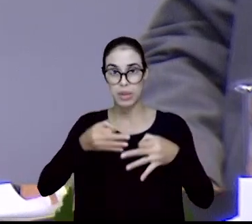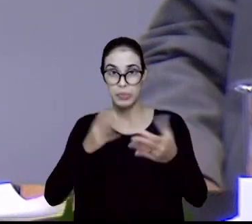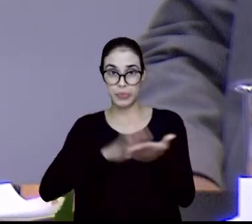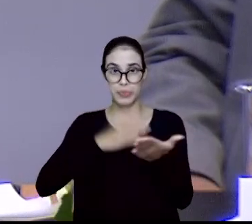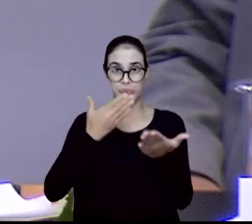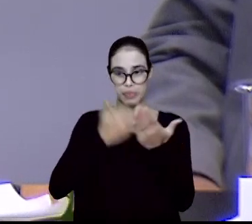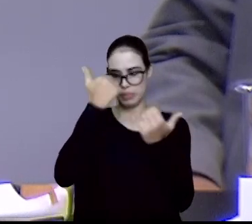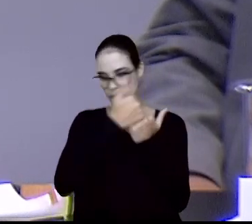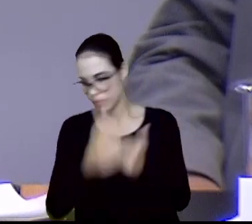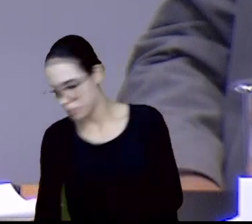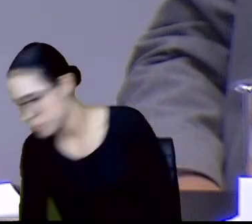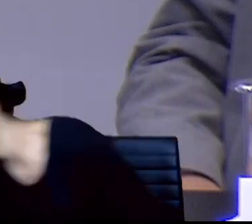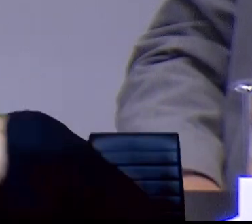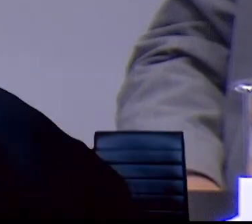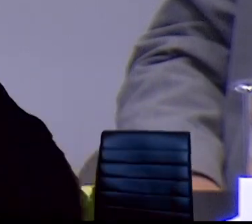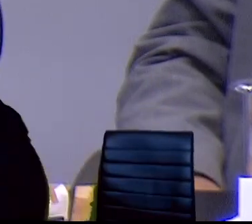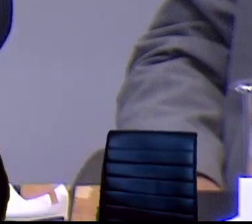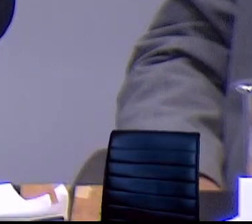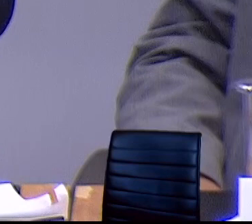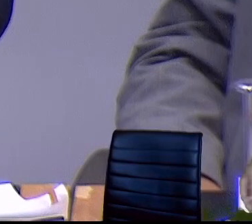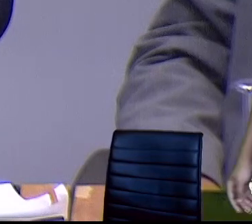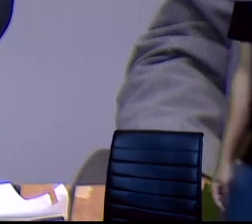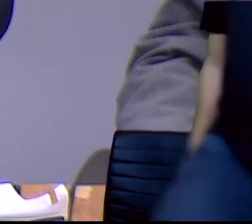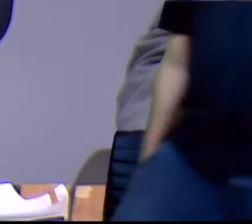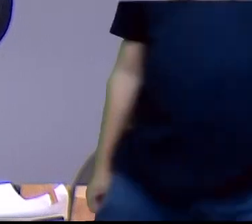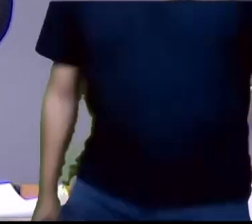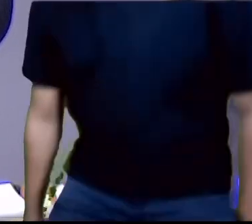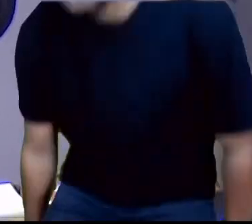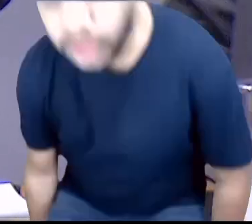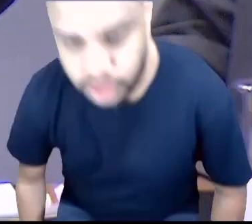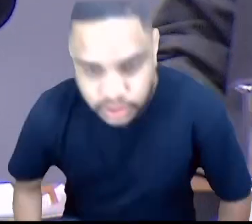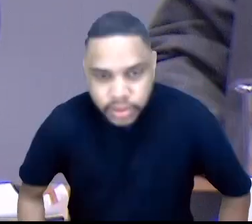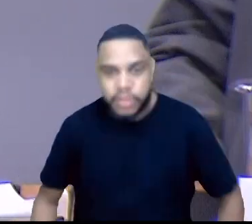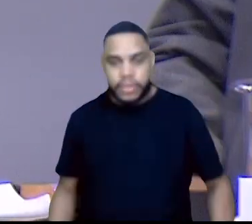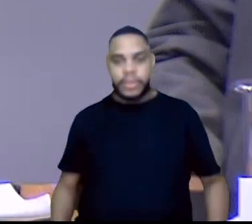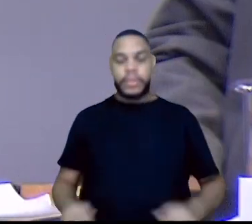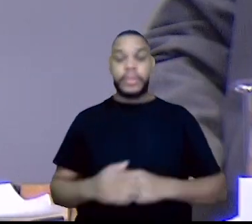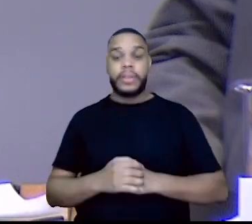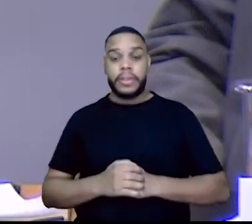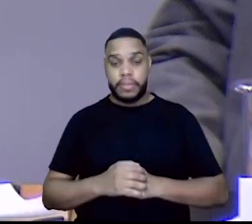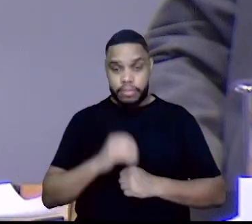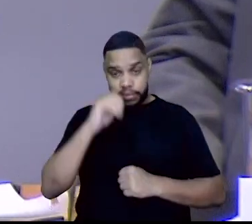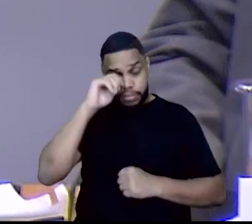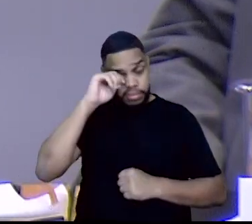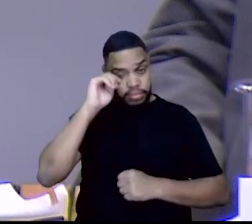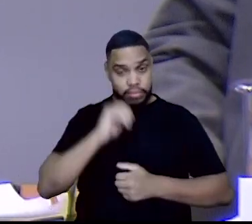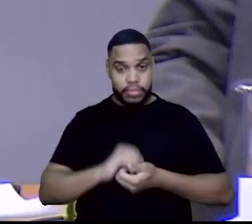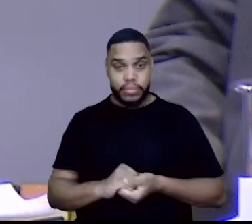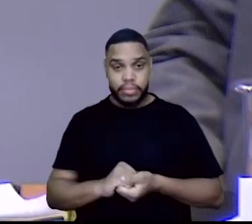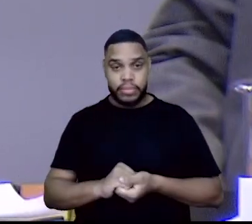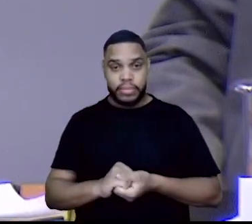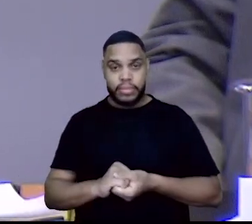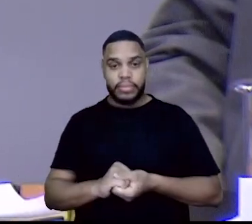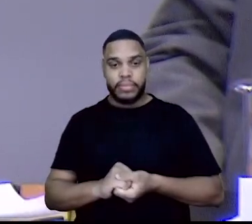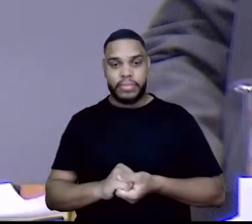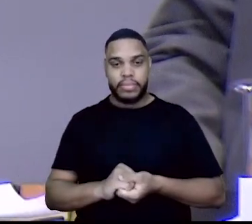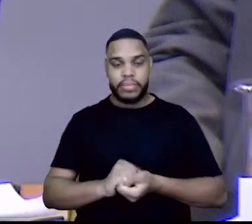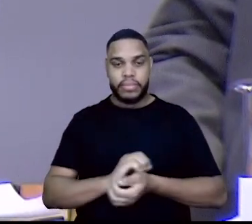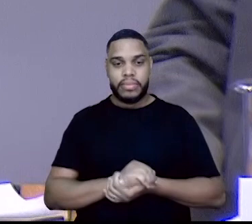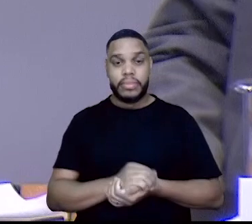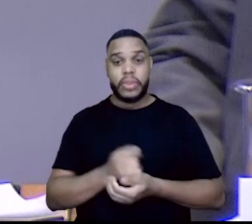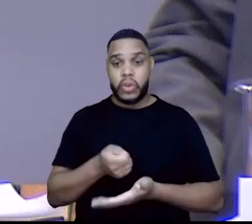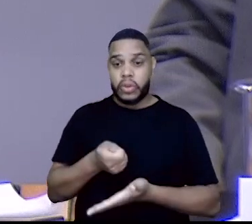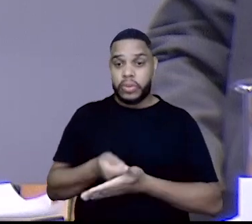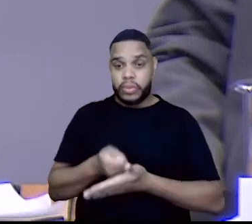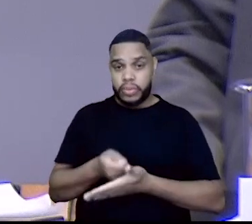com medidas que nós tomamos, como prévio protesto do título antes do ajuizamento da execução fiscal, obrigatoriedade